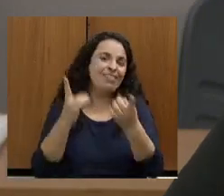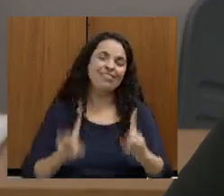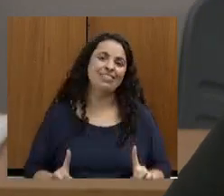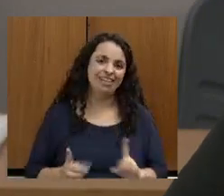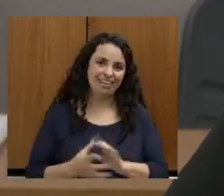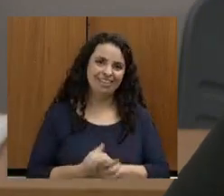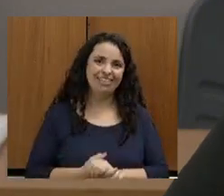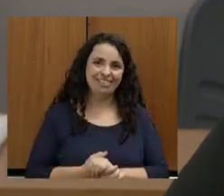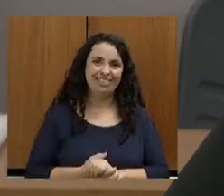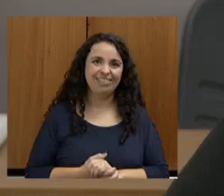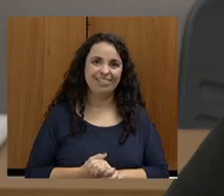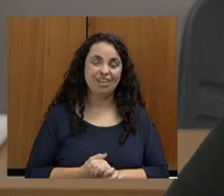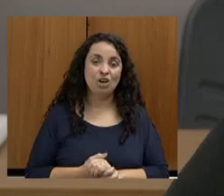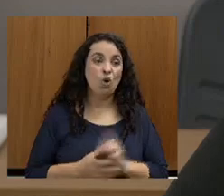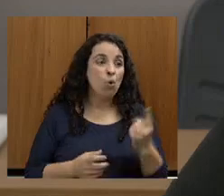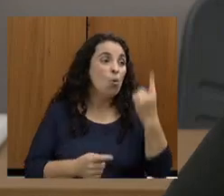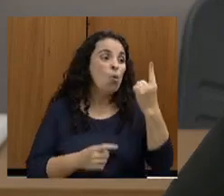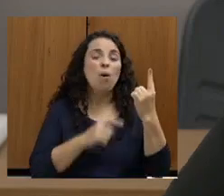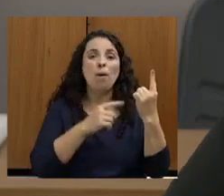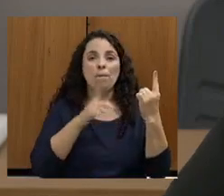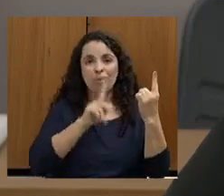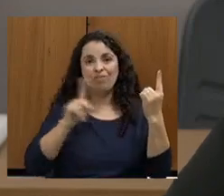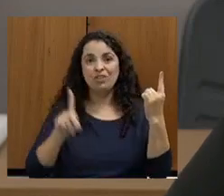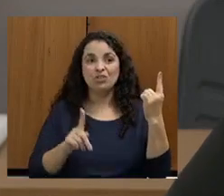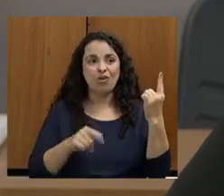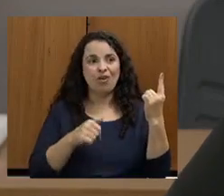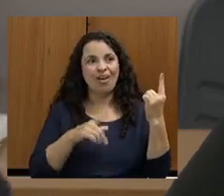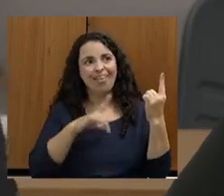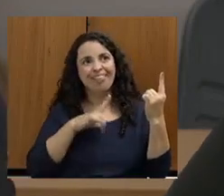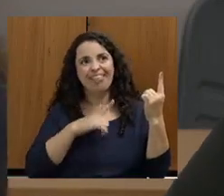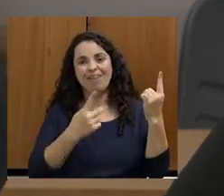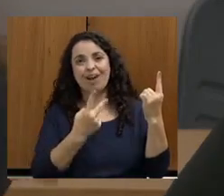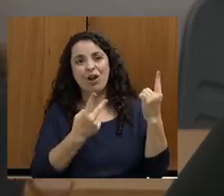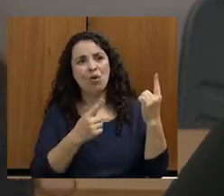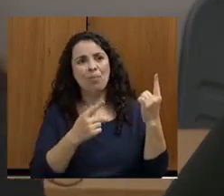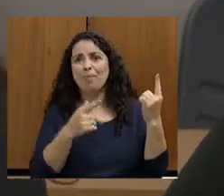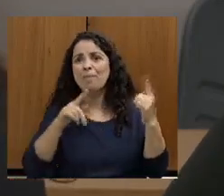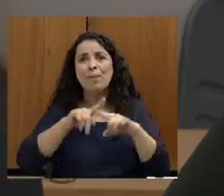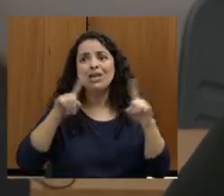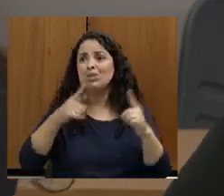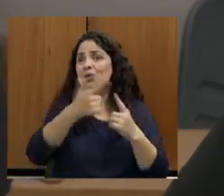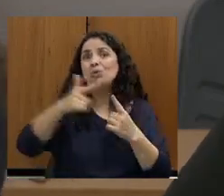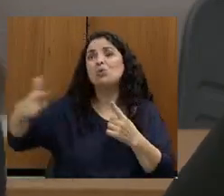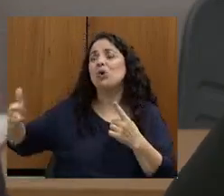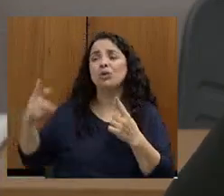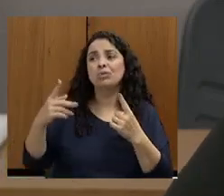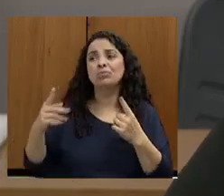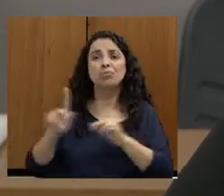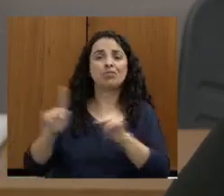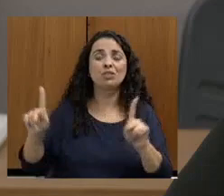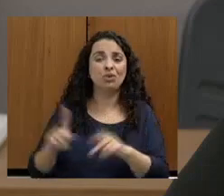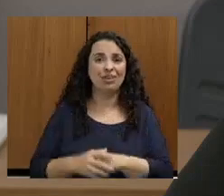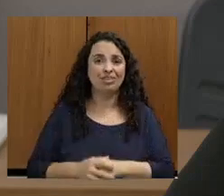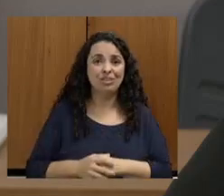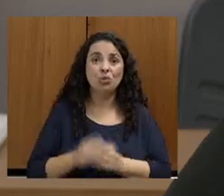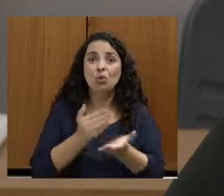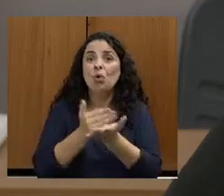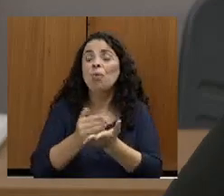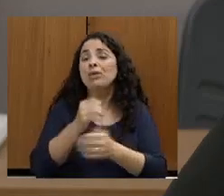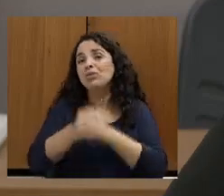todos têm que ser trabalhados. Na hora que começar o mês do ano, todos têm que saber que tem um aluno teia que vai entrar na sala de aula.